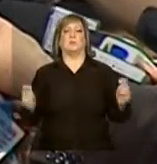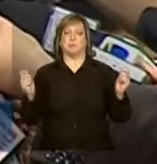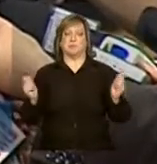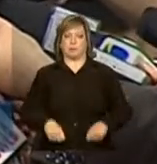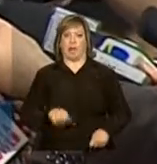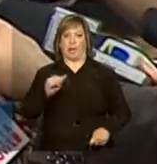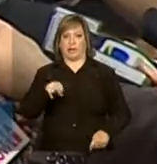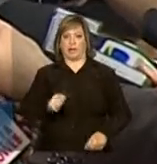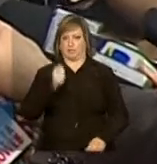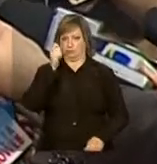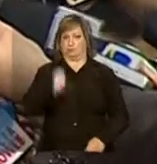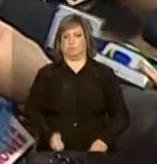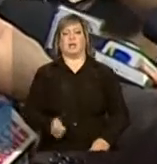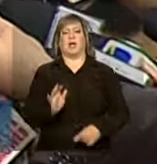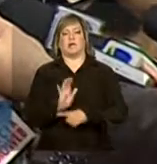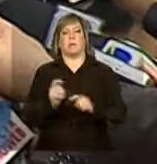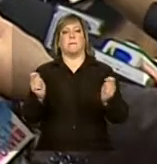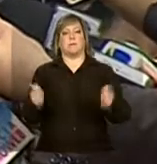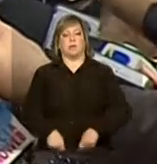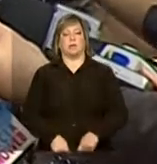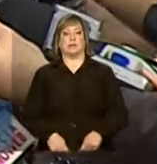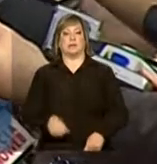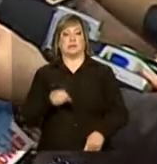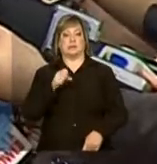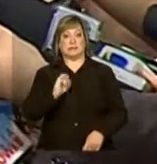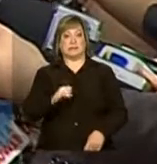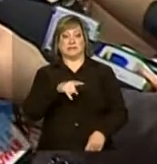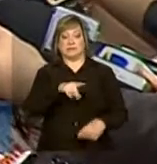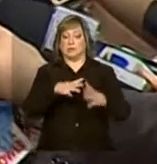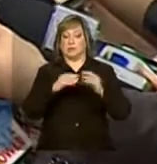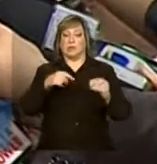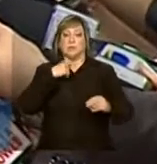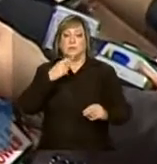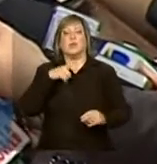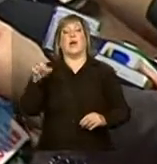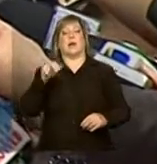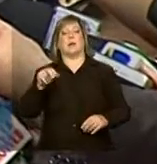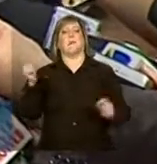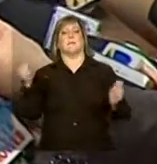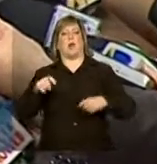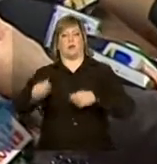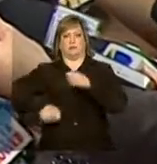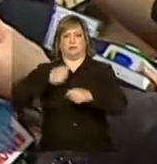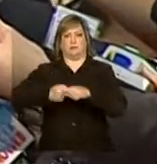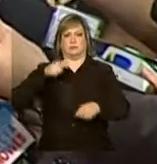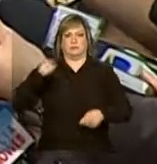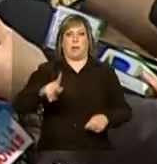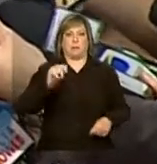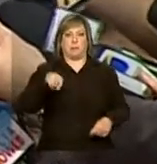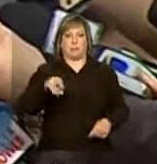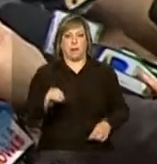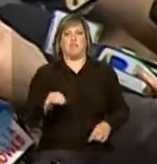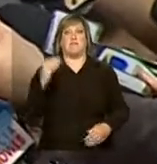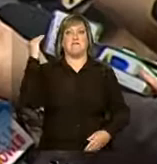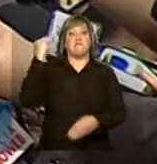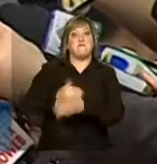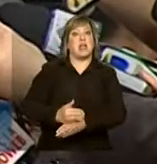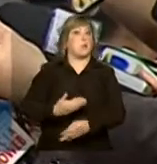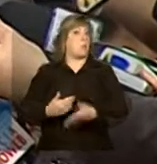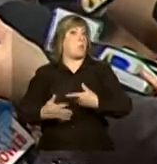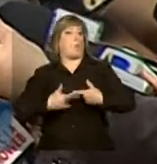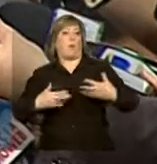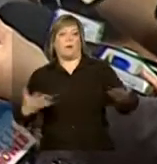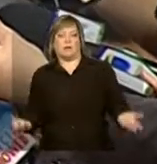ação de punição. Se não for resolvido o problema, a ANS tem instrumentos para punir o plano de saúde, punir a operadora, caso